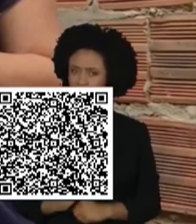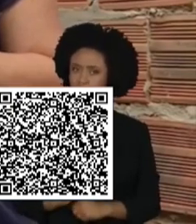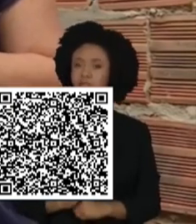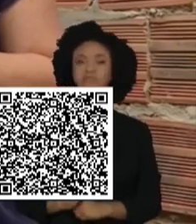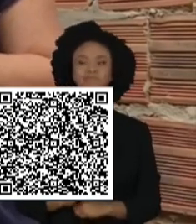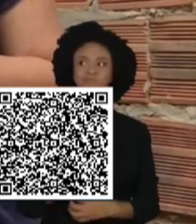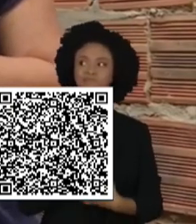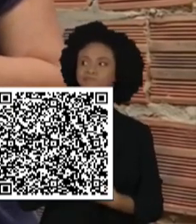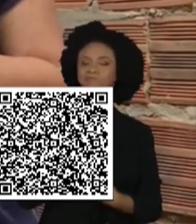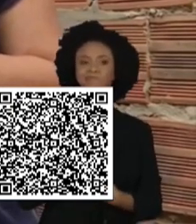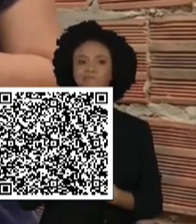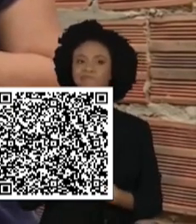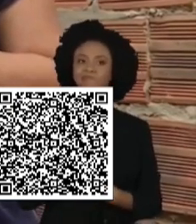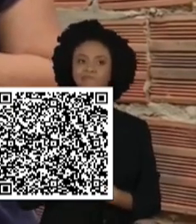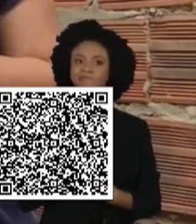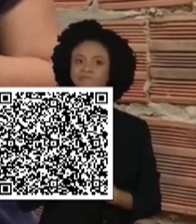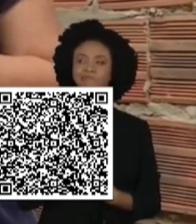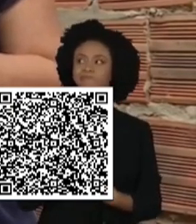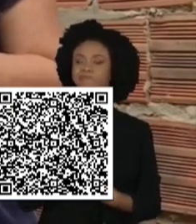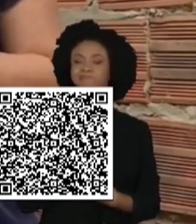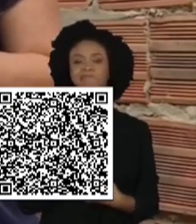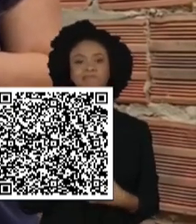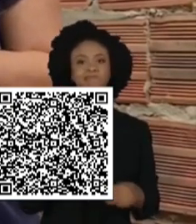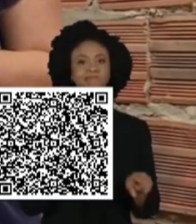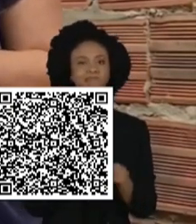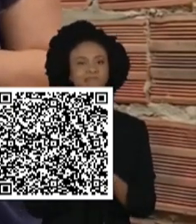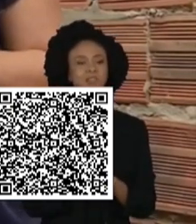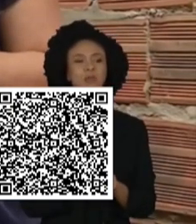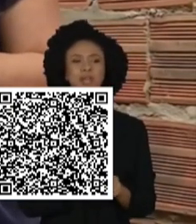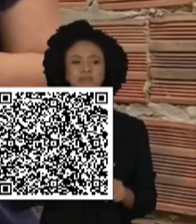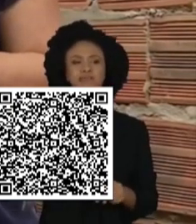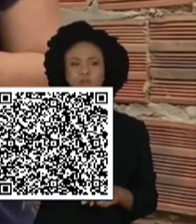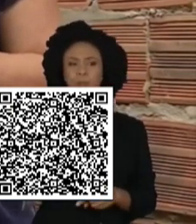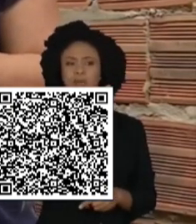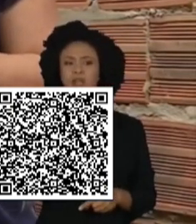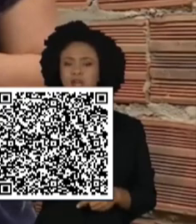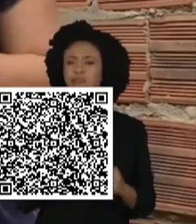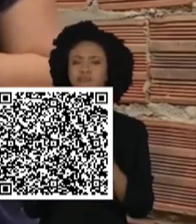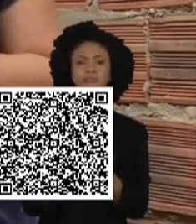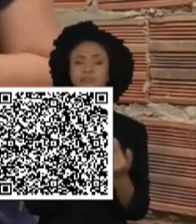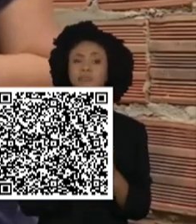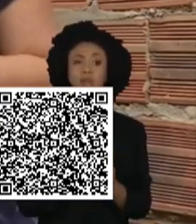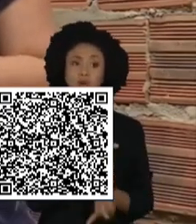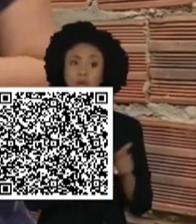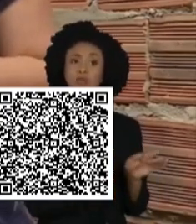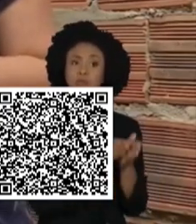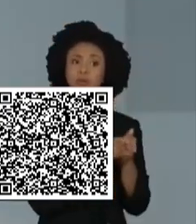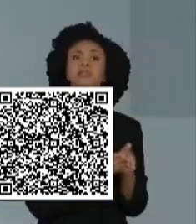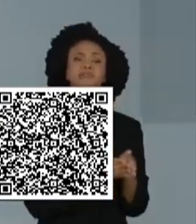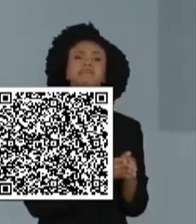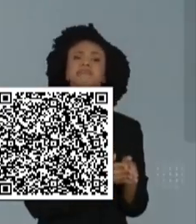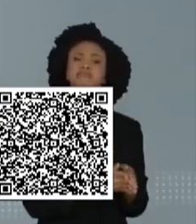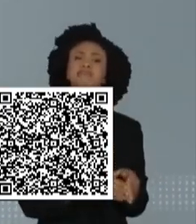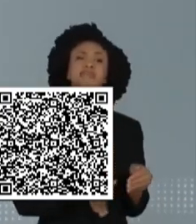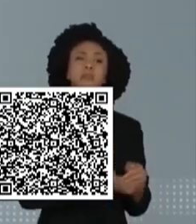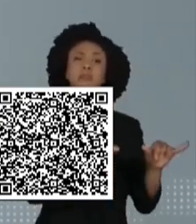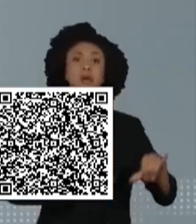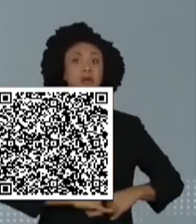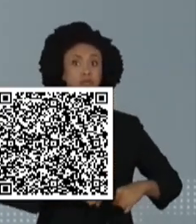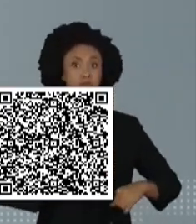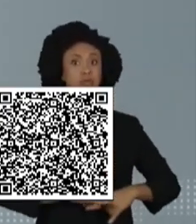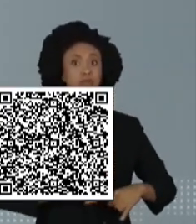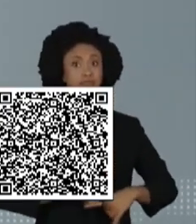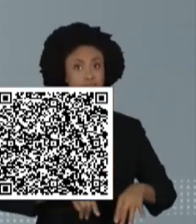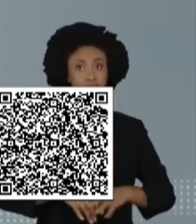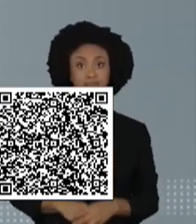já se sentem inseguros e concordam que as pessoas pobres são as mais prejudicadas. Ainda